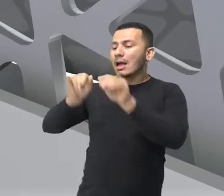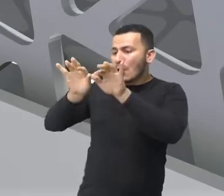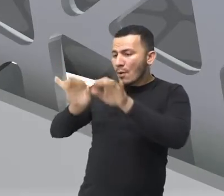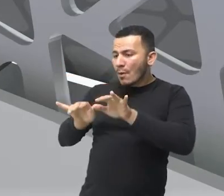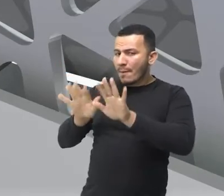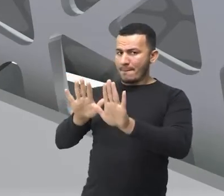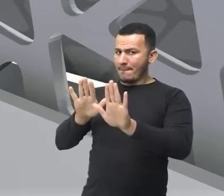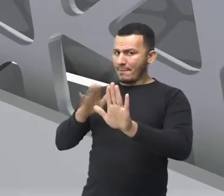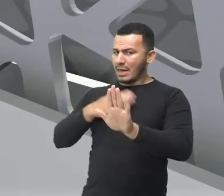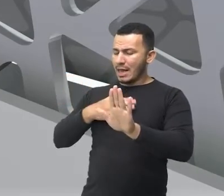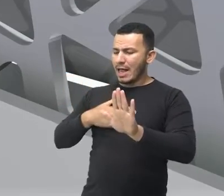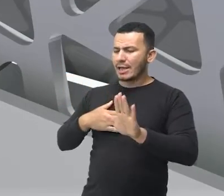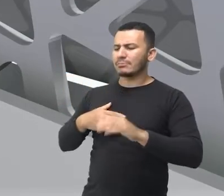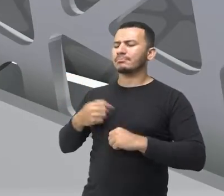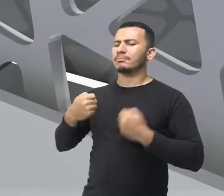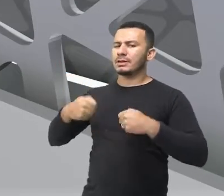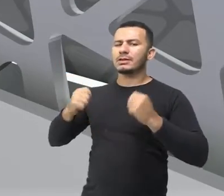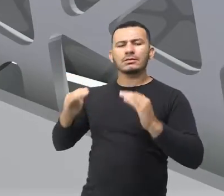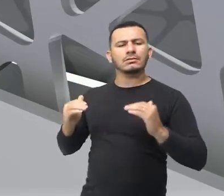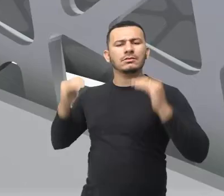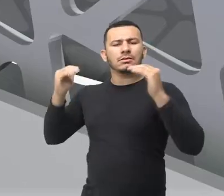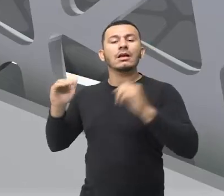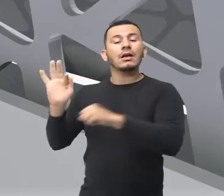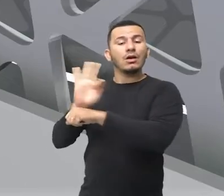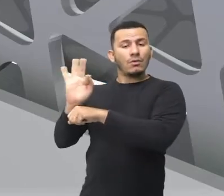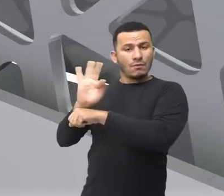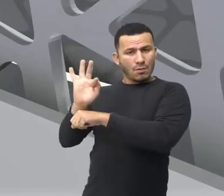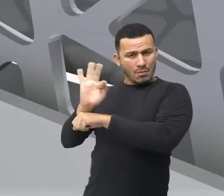já, preciso ser mais